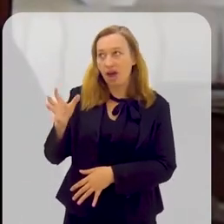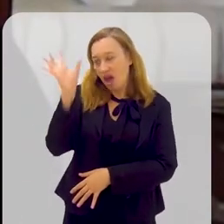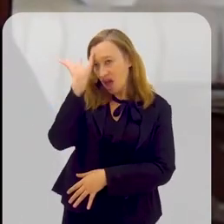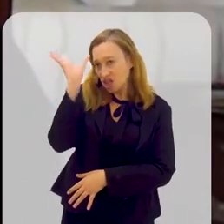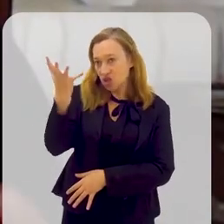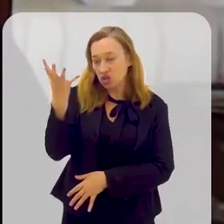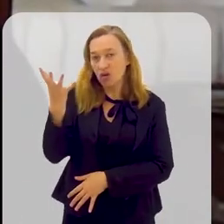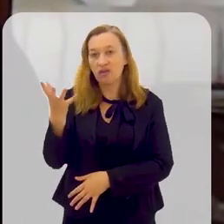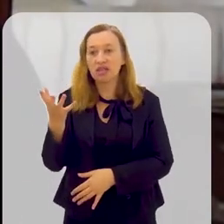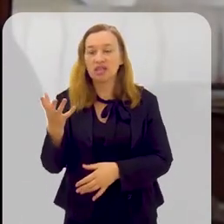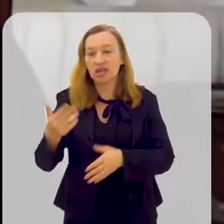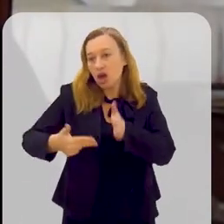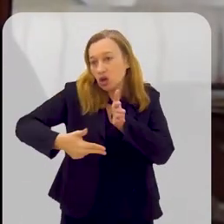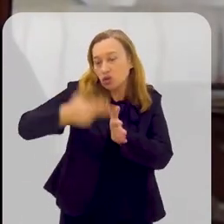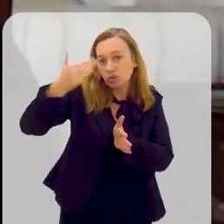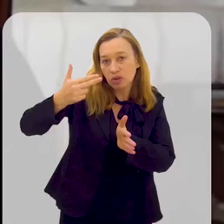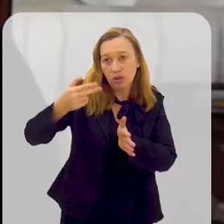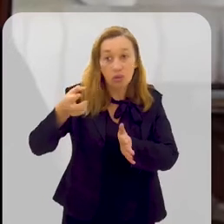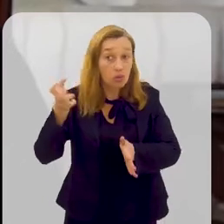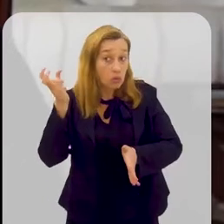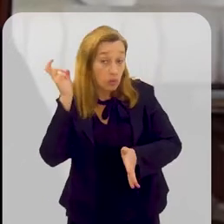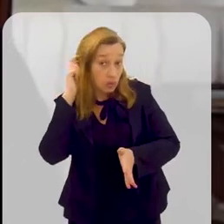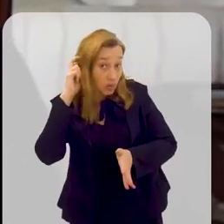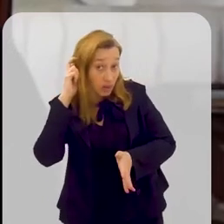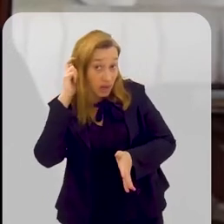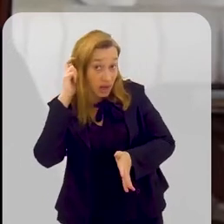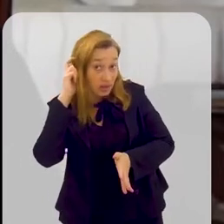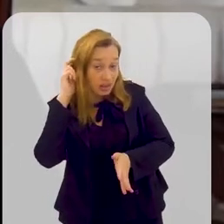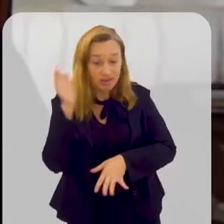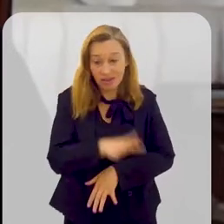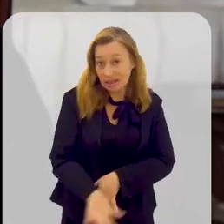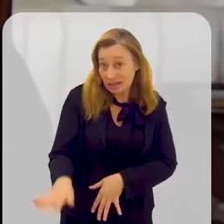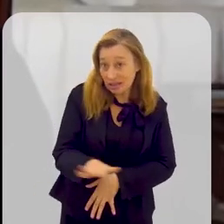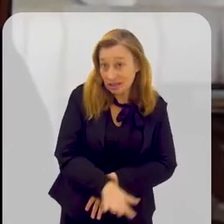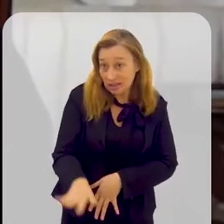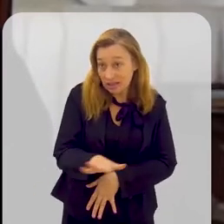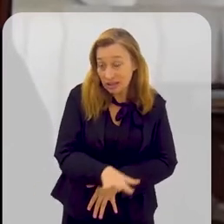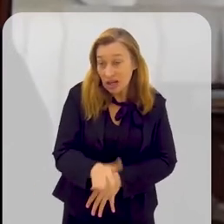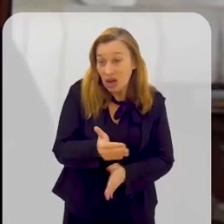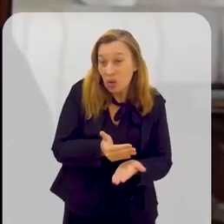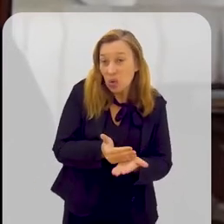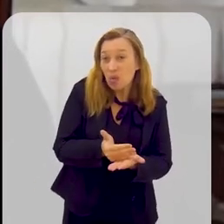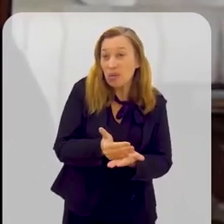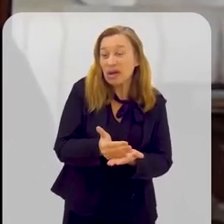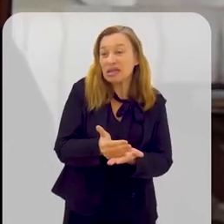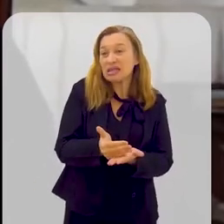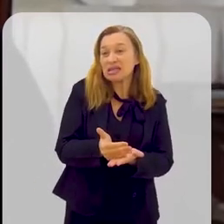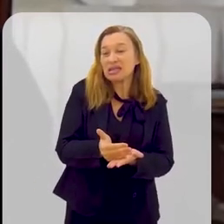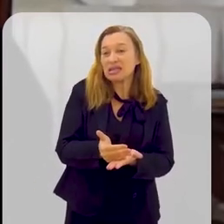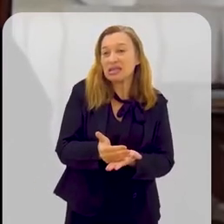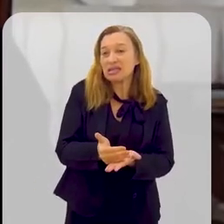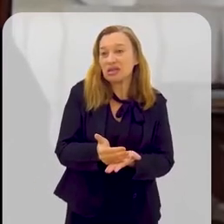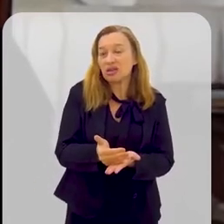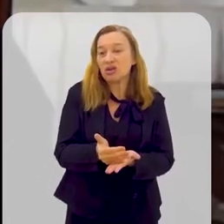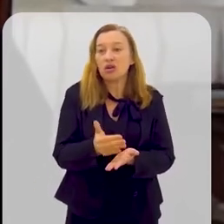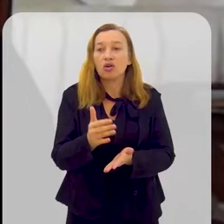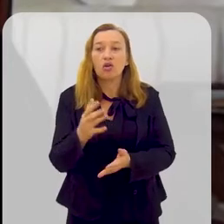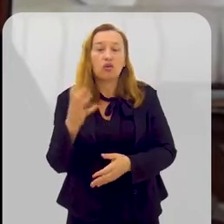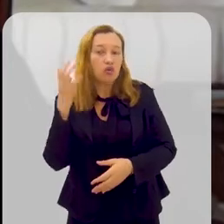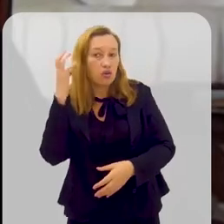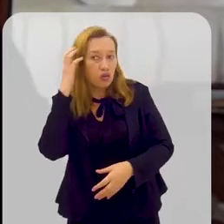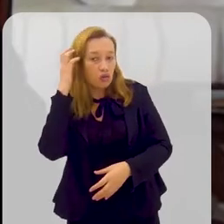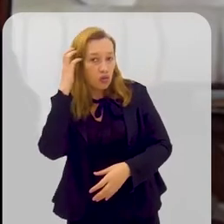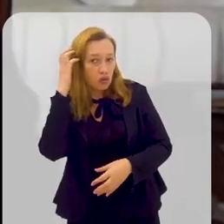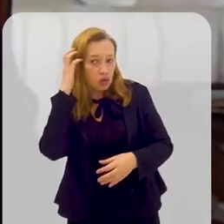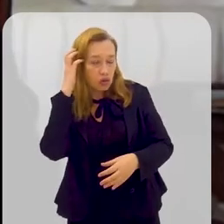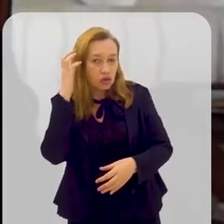os pais resolvem fazer uma cirurgia de implante coclear na criança ela começa com atendimento